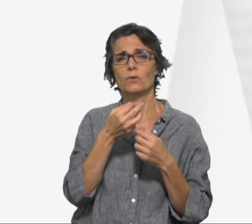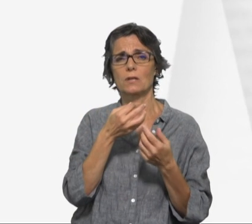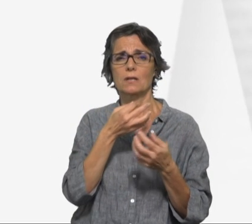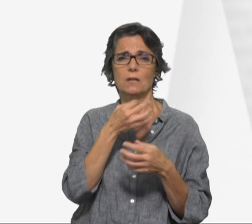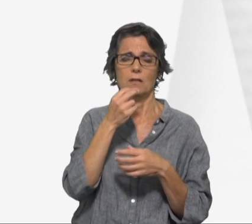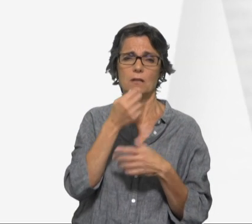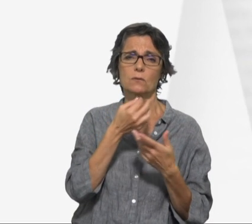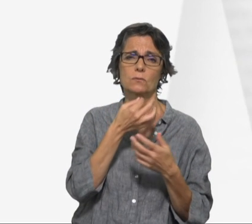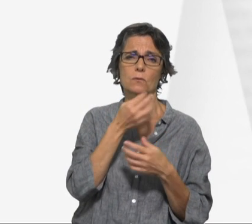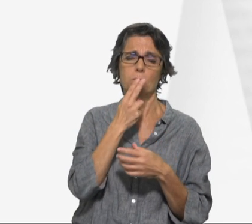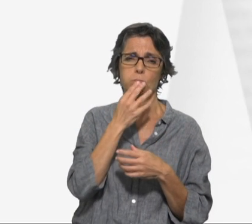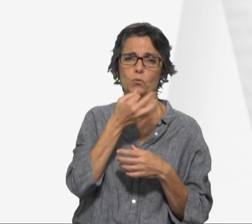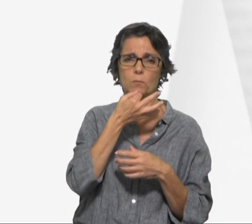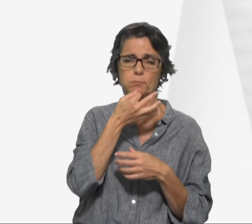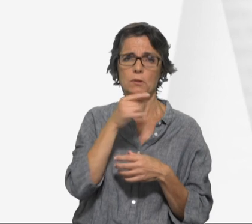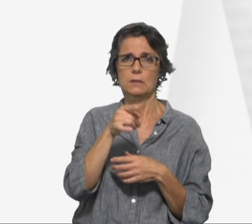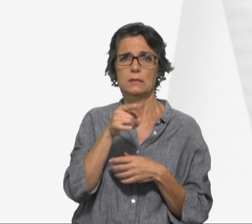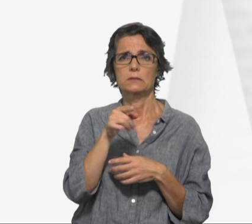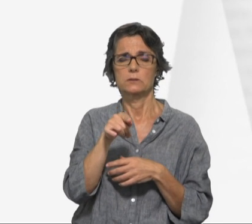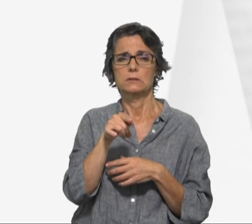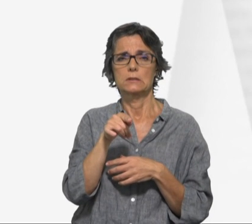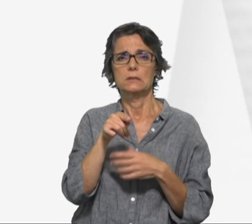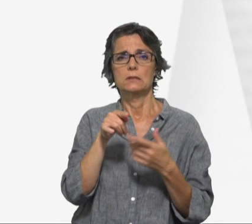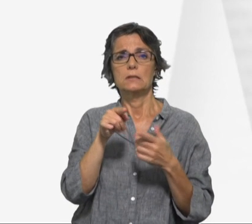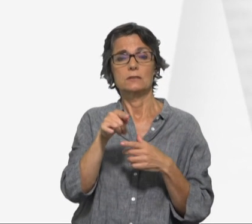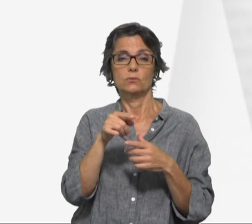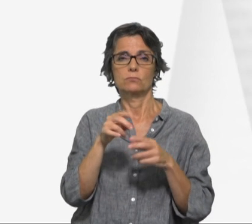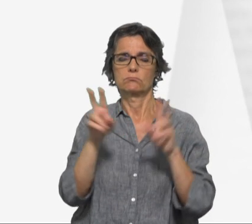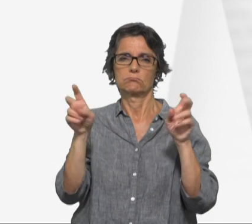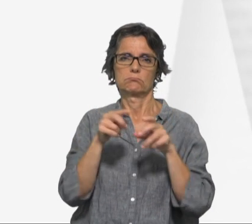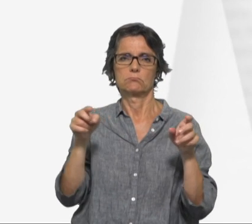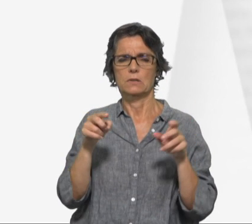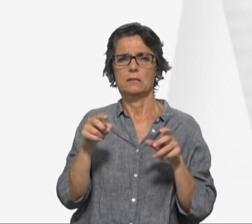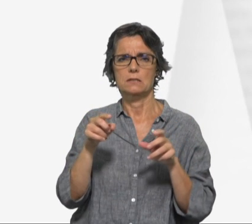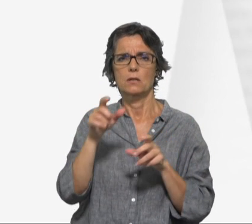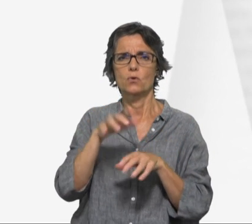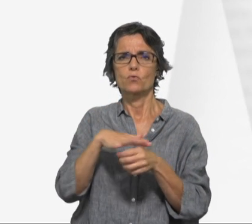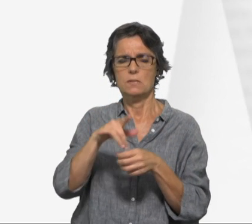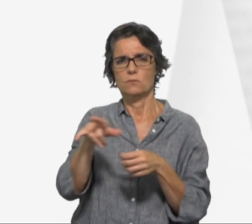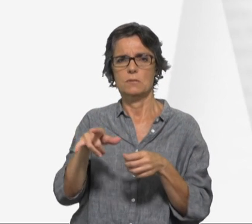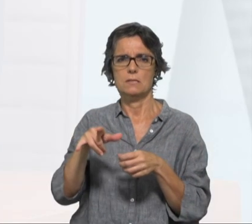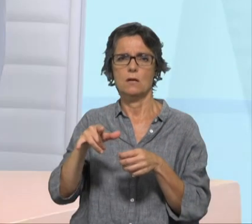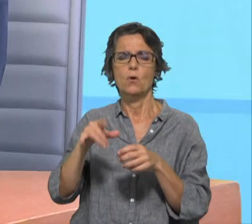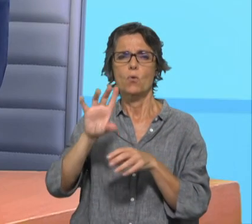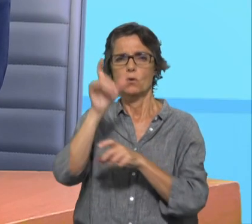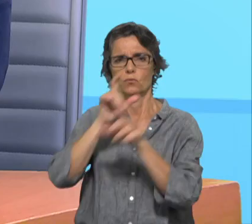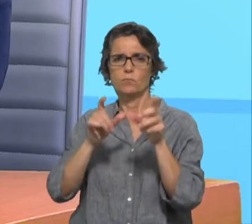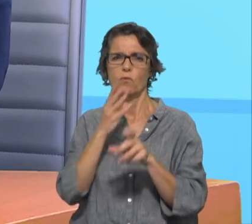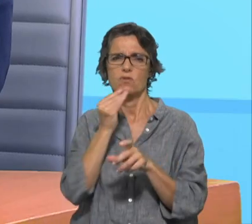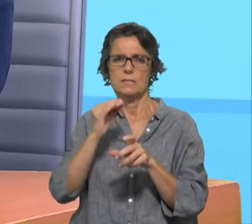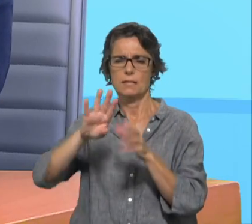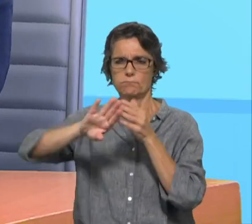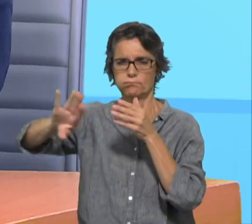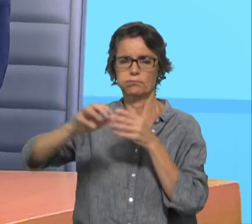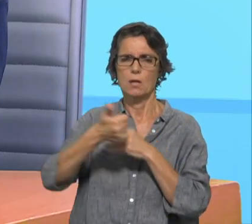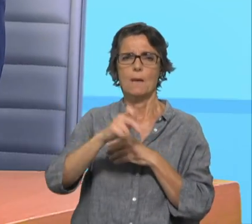palavra dita pelo profeta num contexto muito dramático da história do povo de Israel. Está exilado em Babilónia, não é? A cidade de Jerusalém, no século